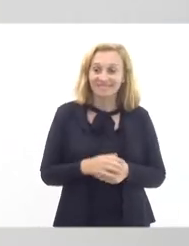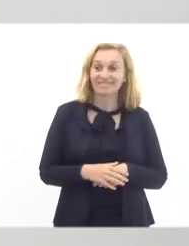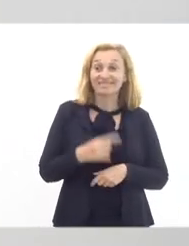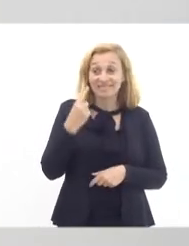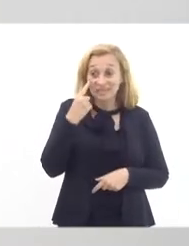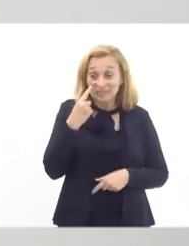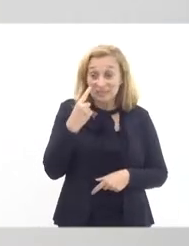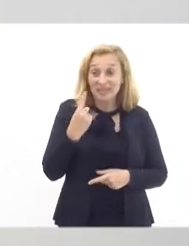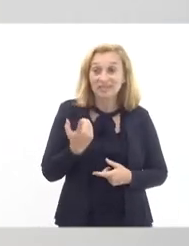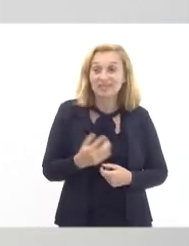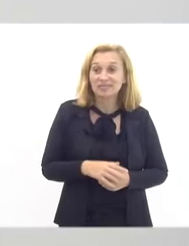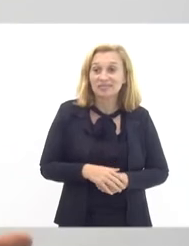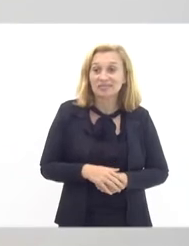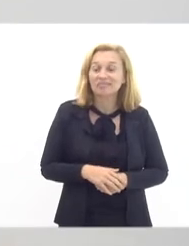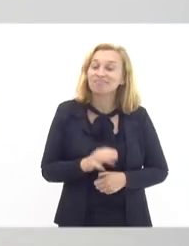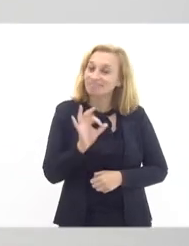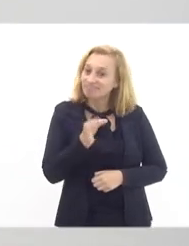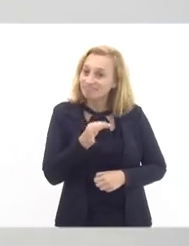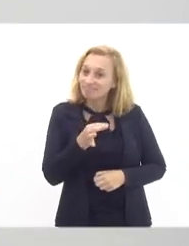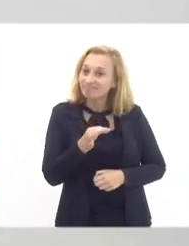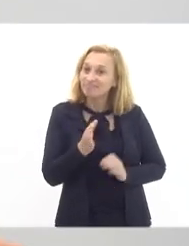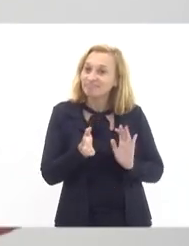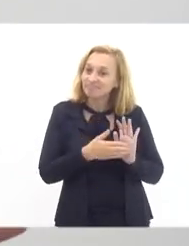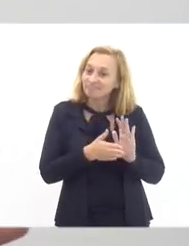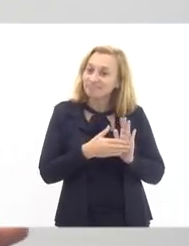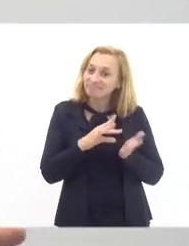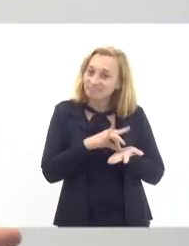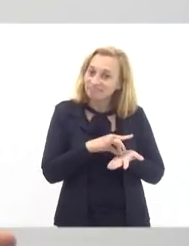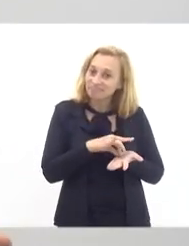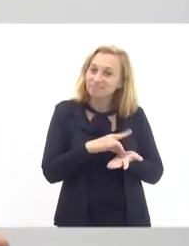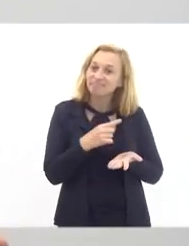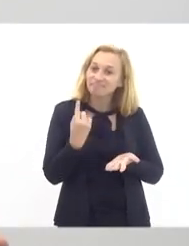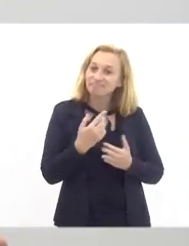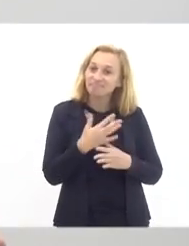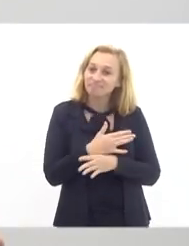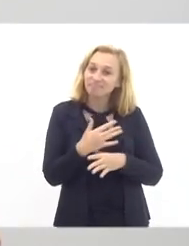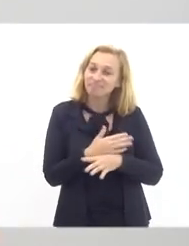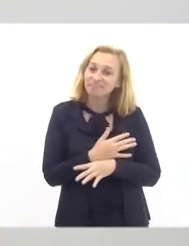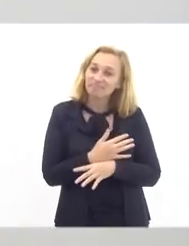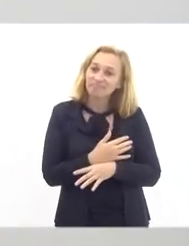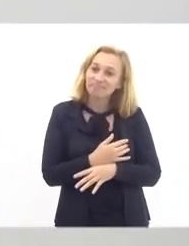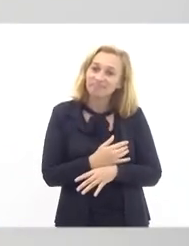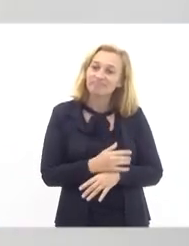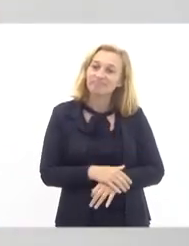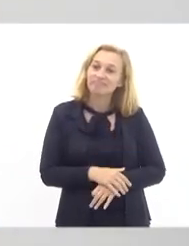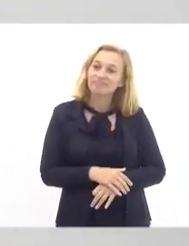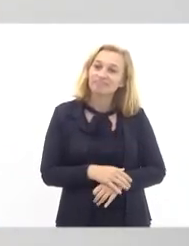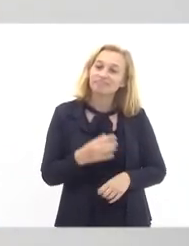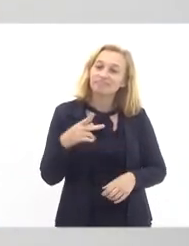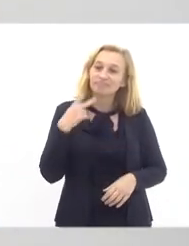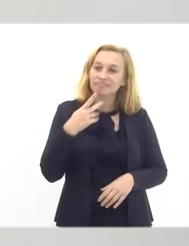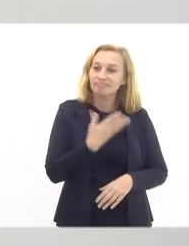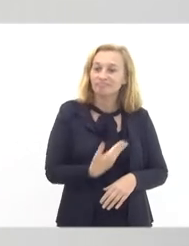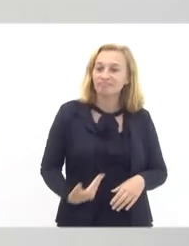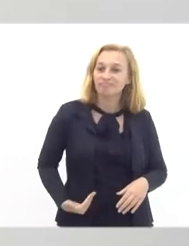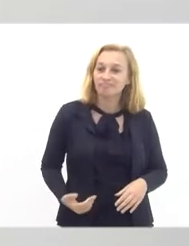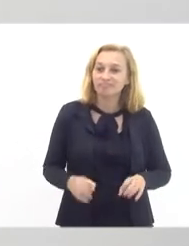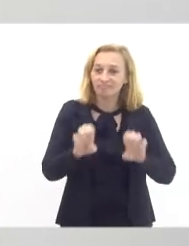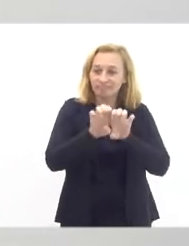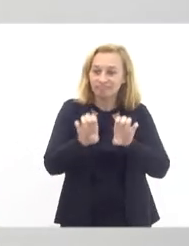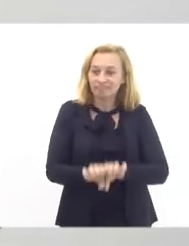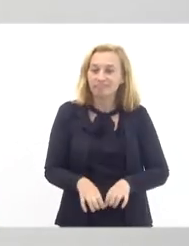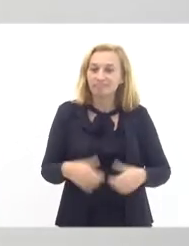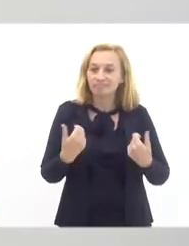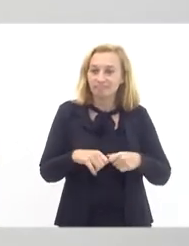vê, de fato, uma proposta real para a nossa cidade. E política pública estruturante é o que a gente precisa